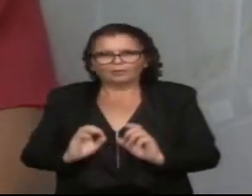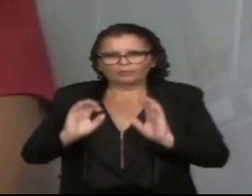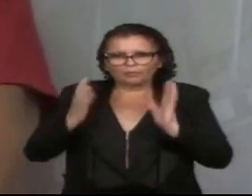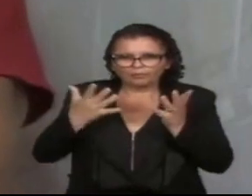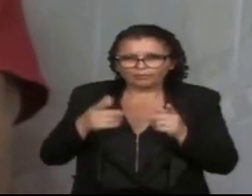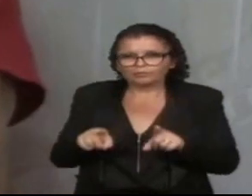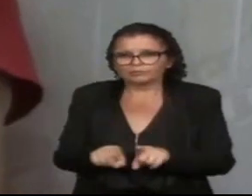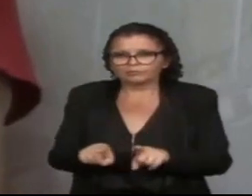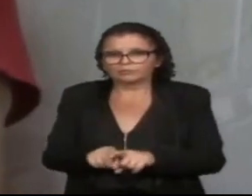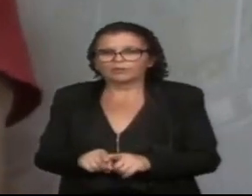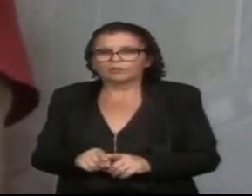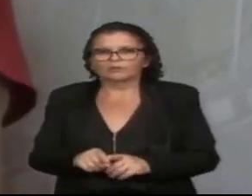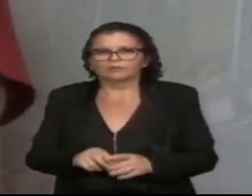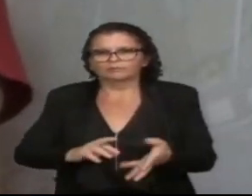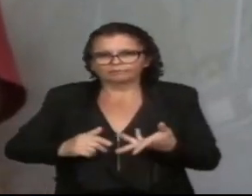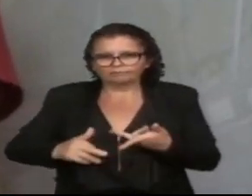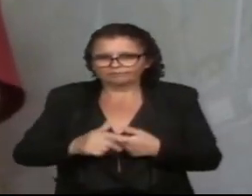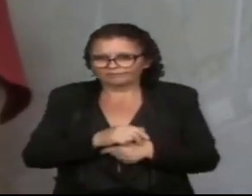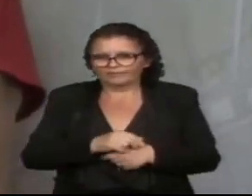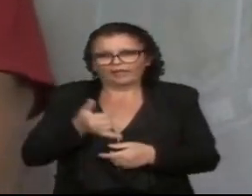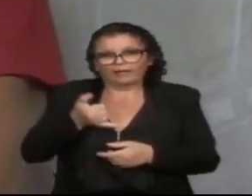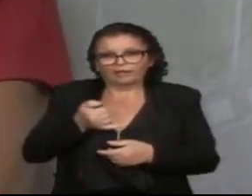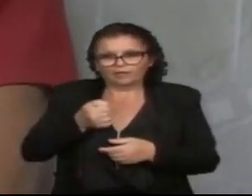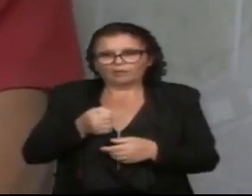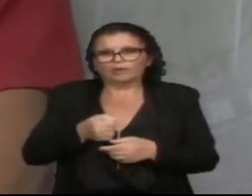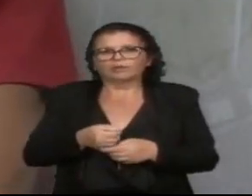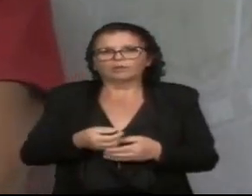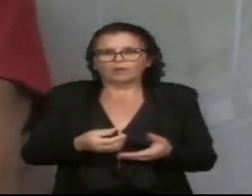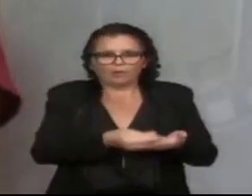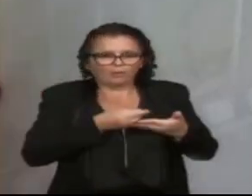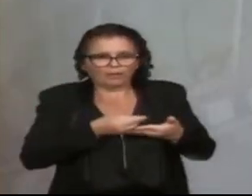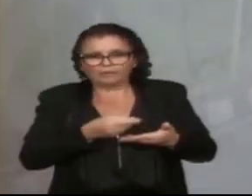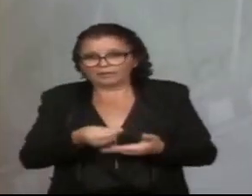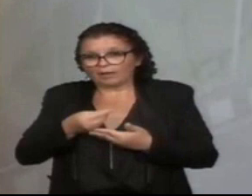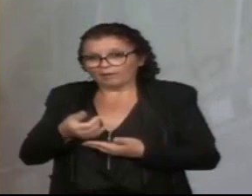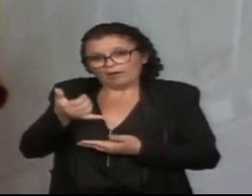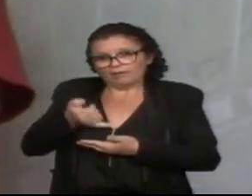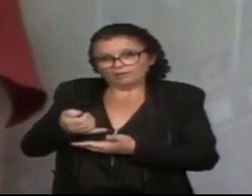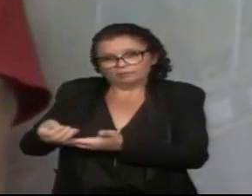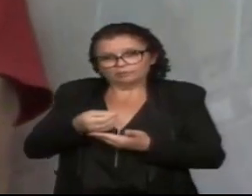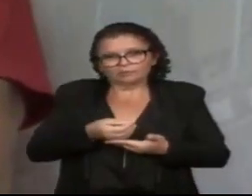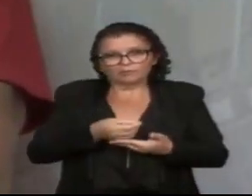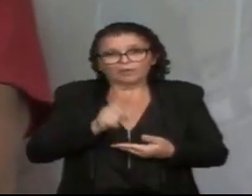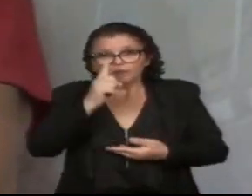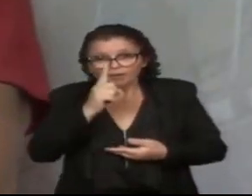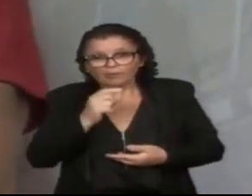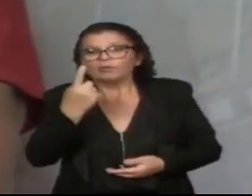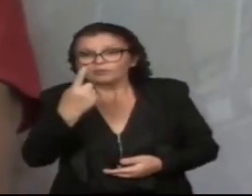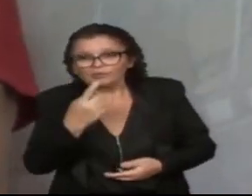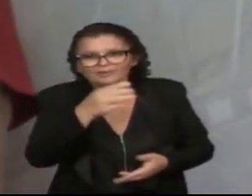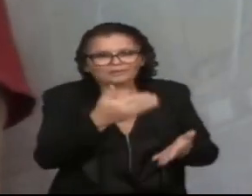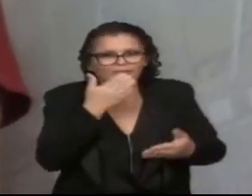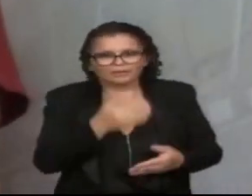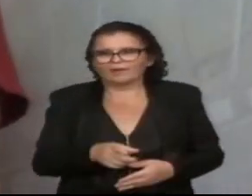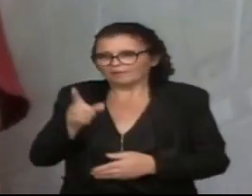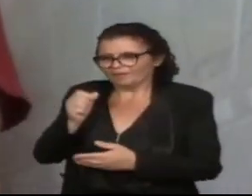de Eos várias canetas que eu ganhava né dos comércios onde passava vendendo produto de limpeza falou ah me dá uma dessa daí e